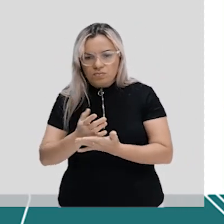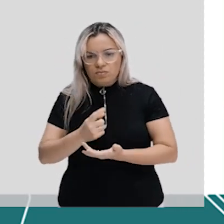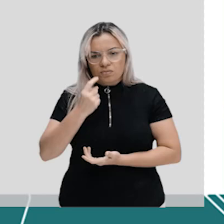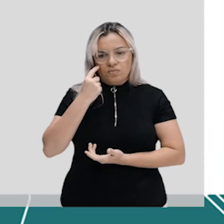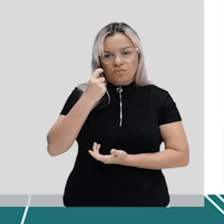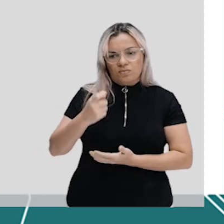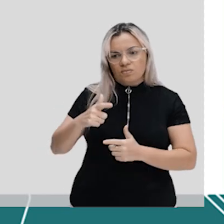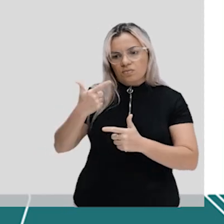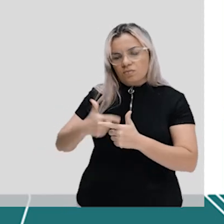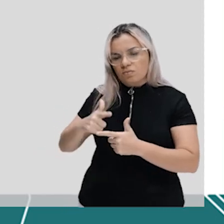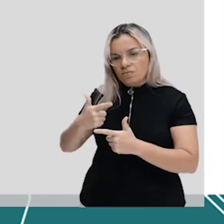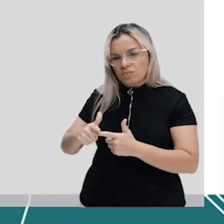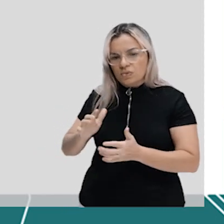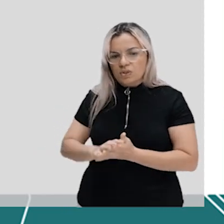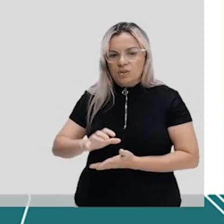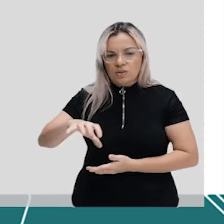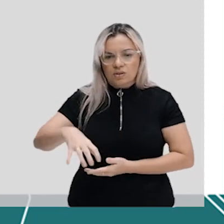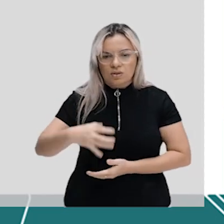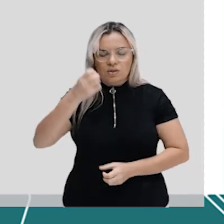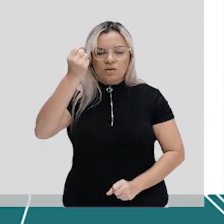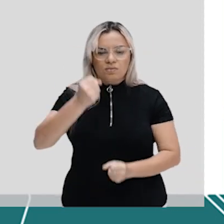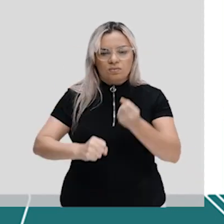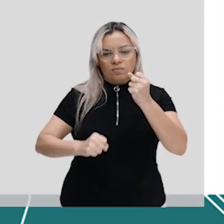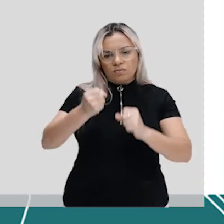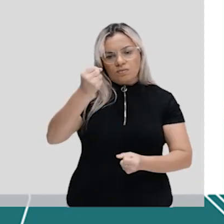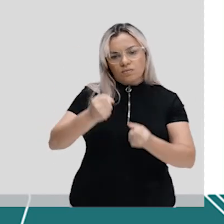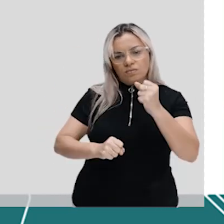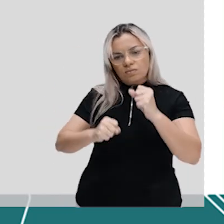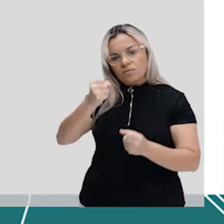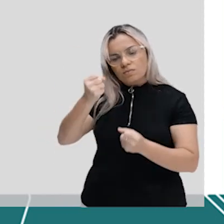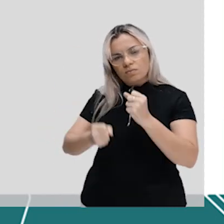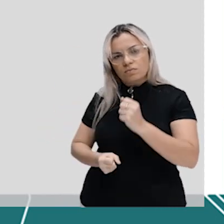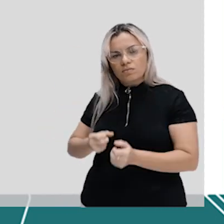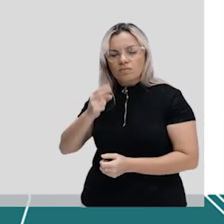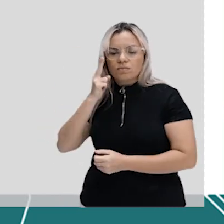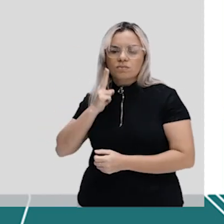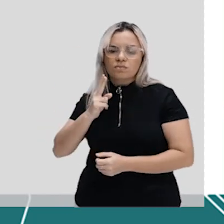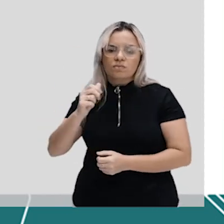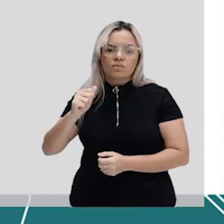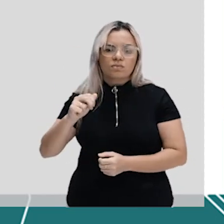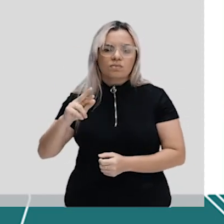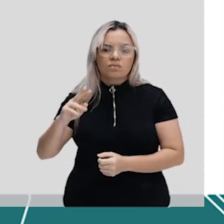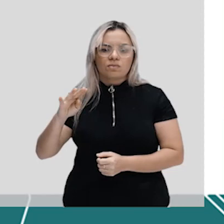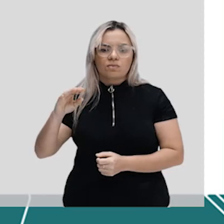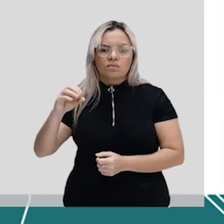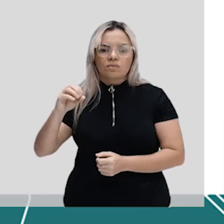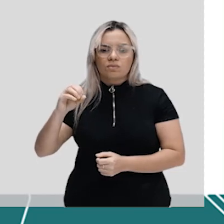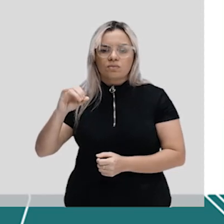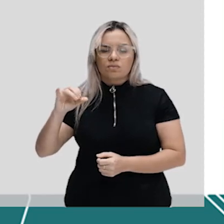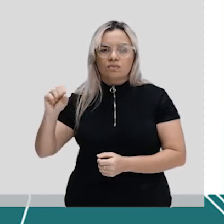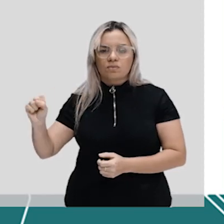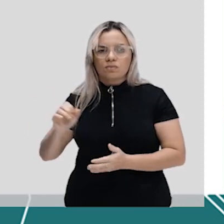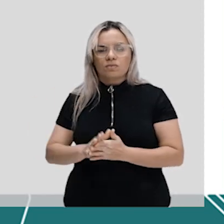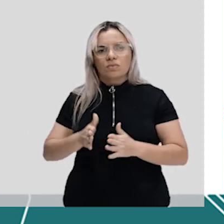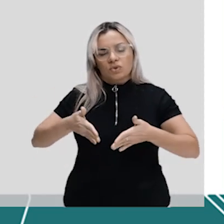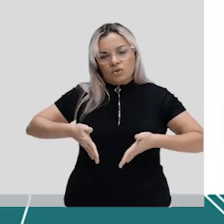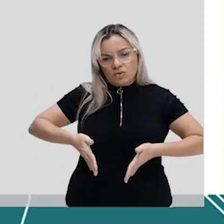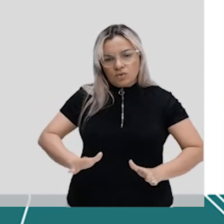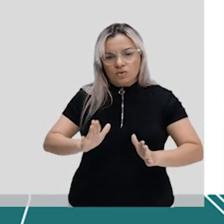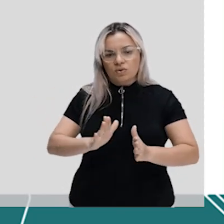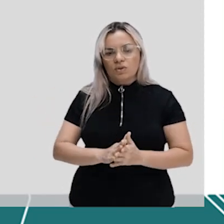por um problema que estava ocorrendo na indústria vinícola de Arbois, na sua terra natal. Ele percebeu